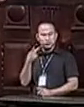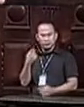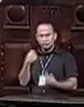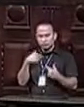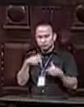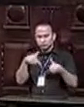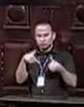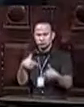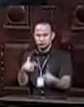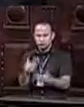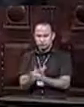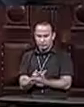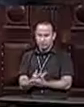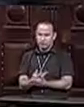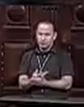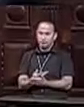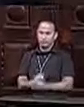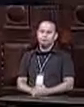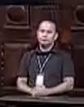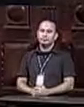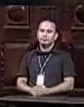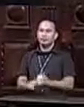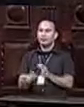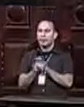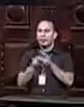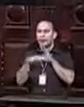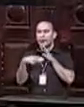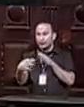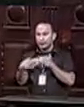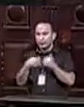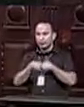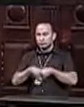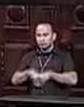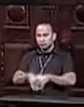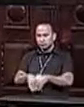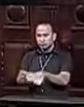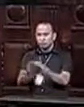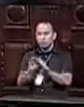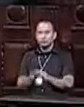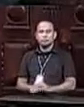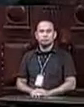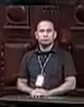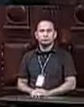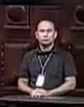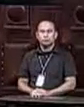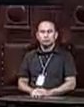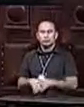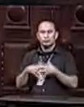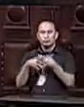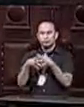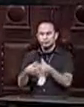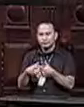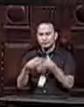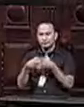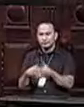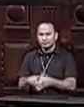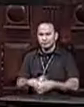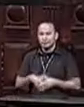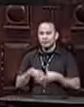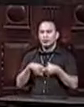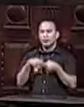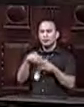estava fazendo. Então, além de ter mantido o padrão de truculência, o